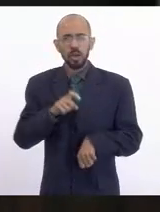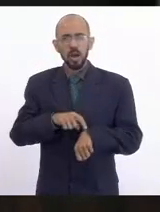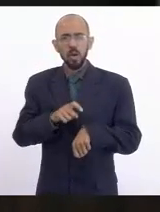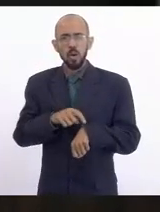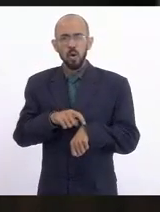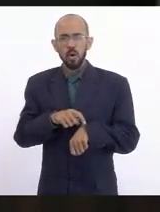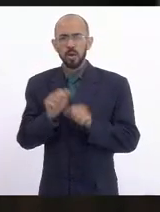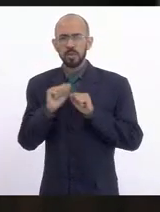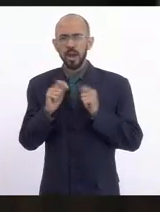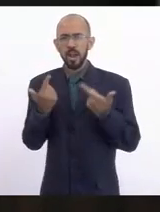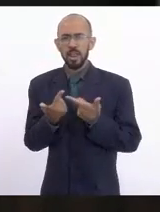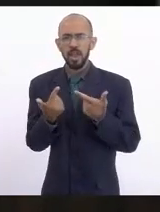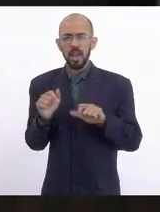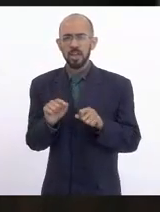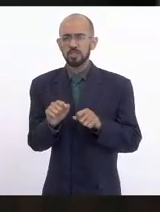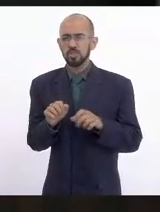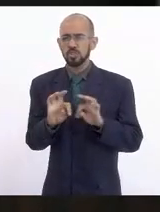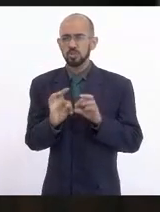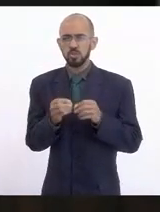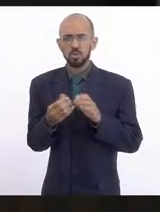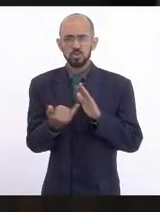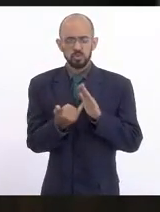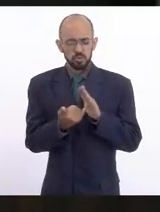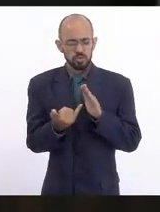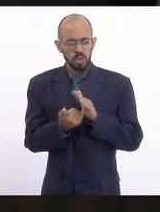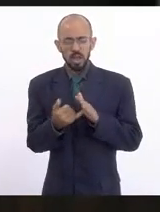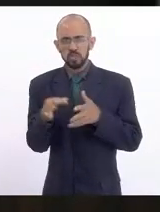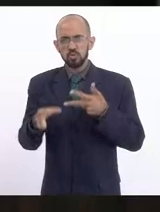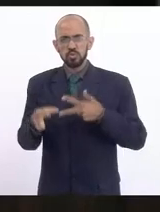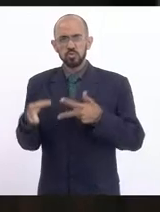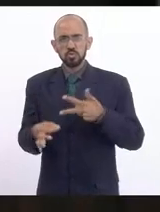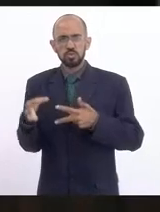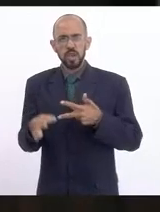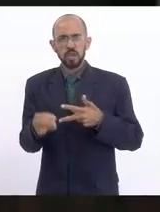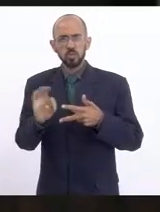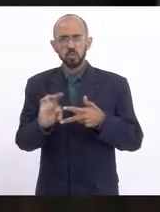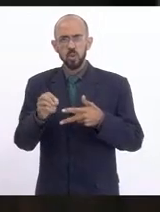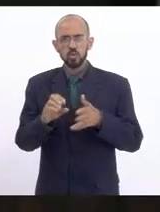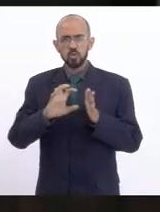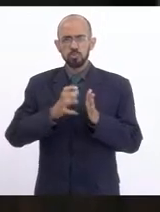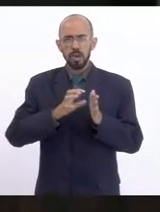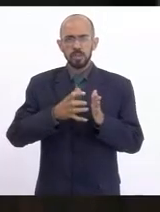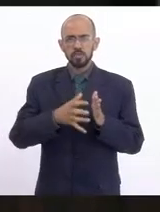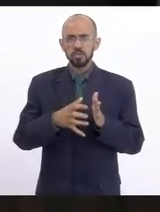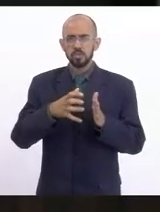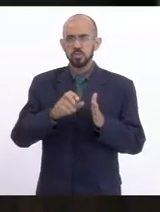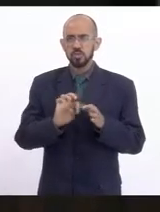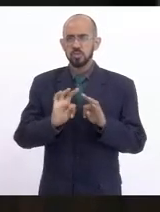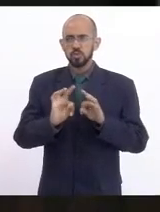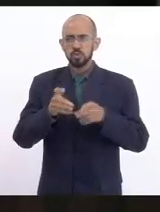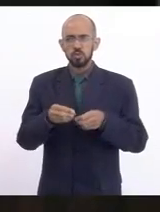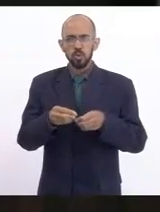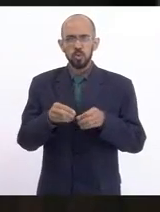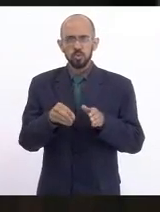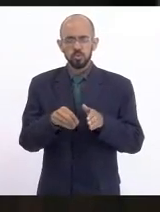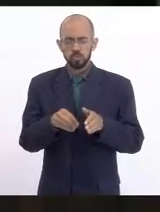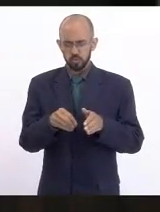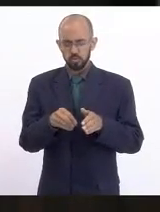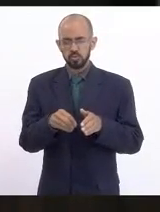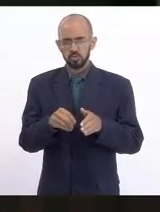as entidades judiciário todos os partidos todas as